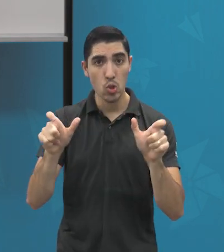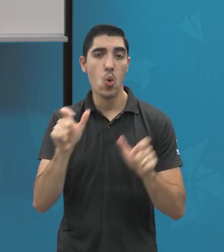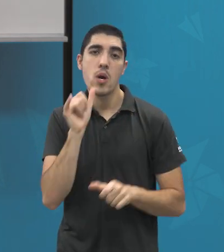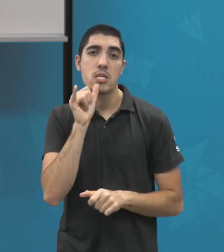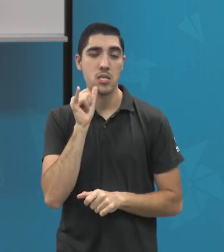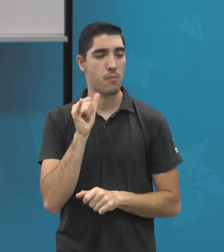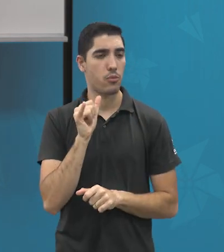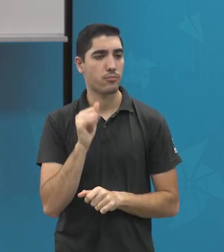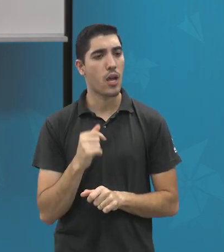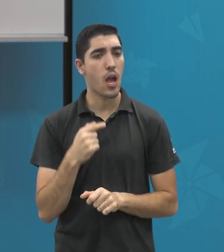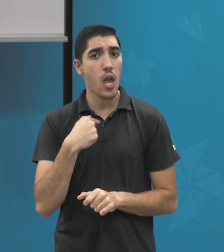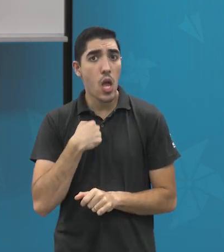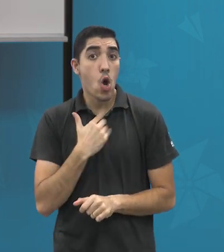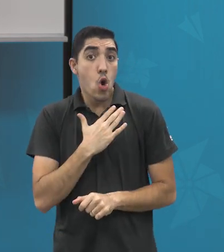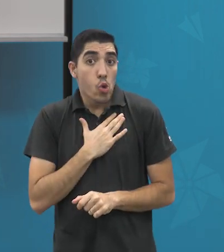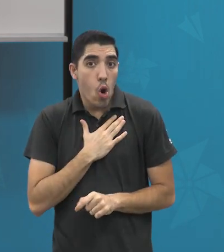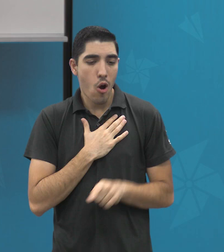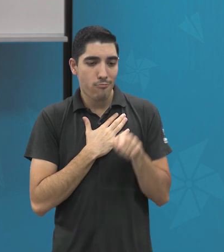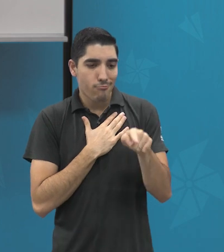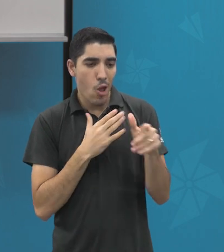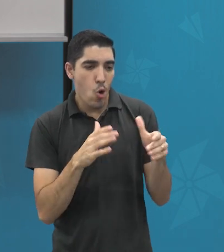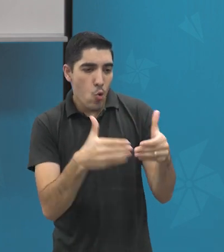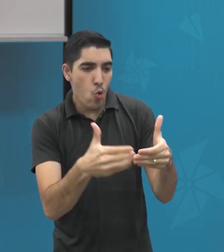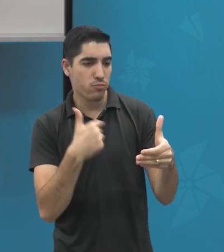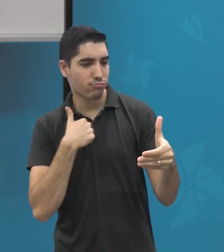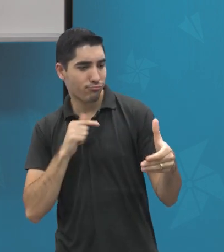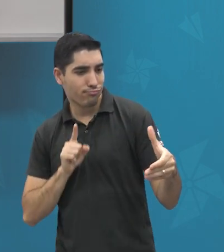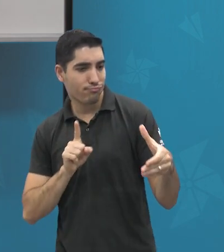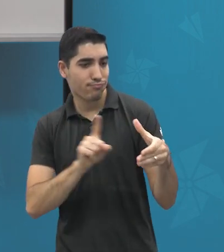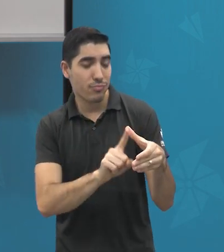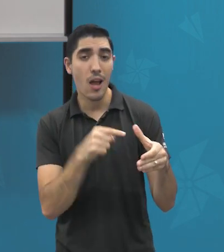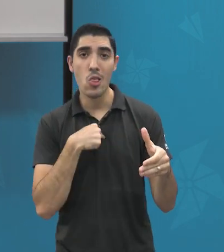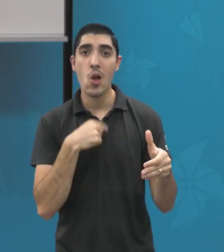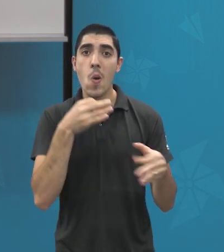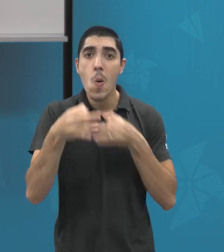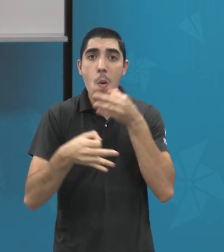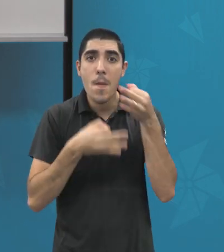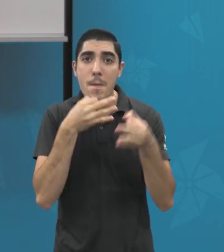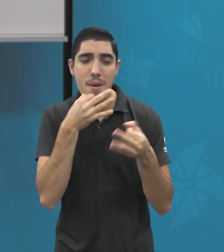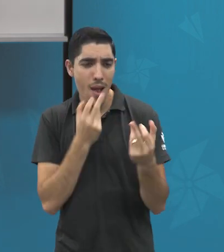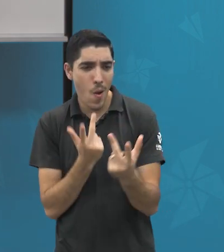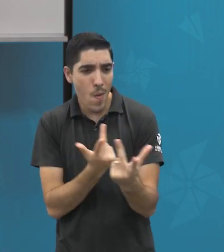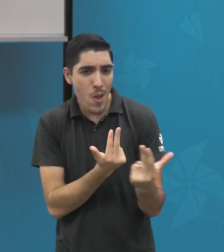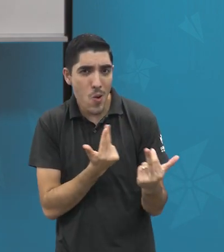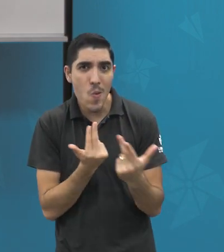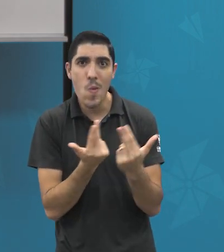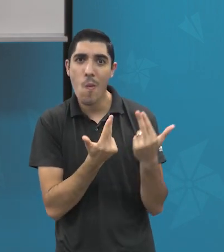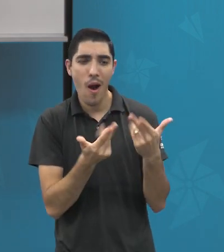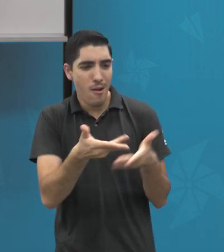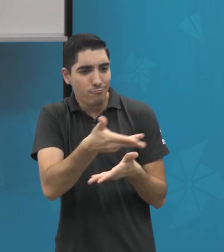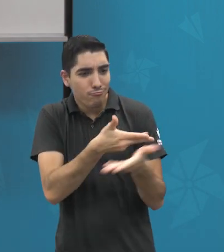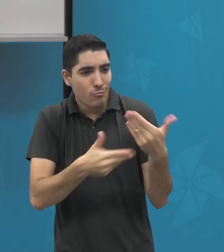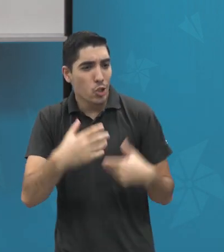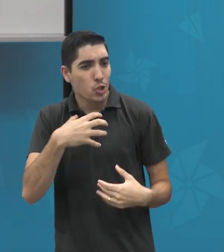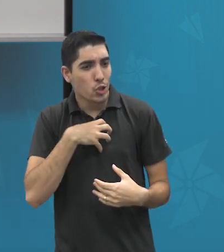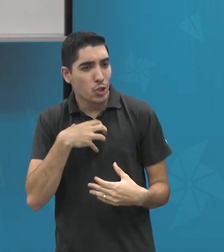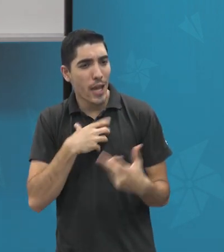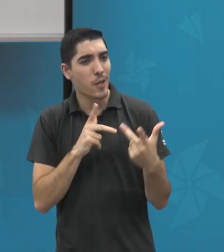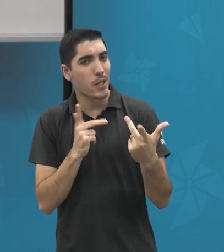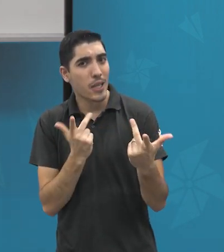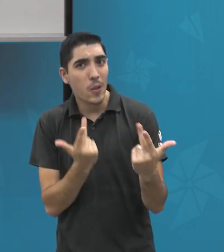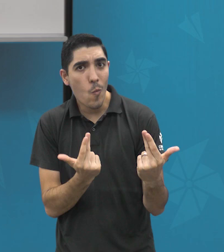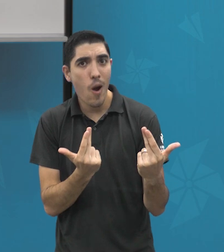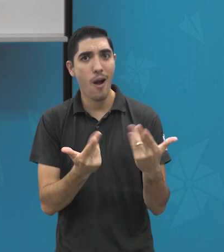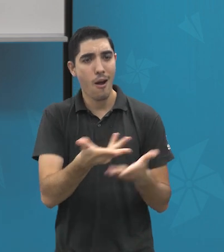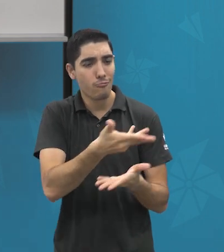assemelho, das pessoas com as quais eu comungo algumas ideias e que têm posições mais ou menos parecidas com a minha